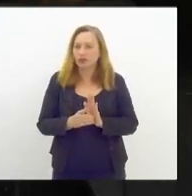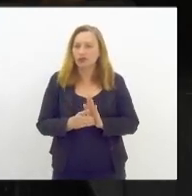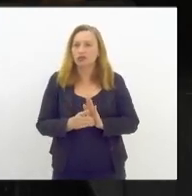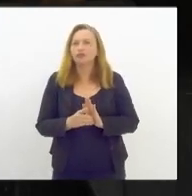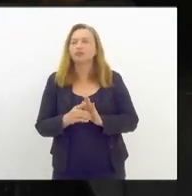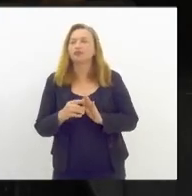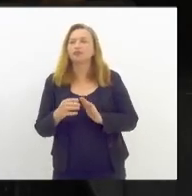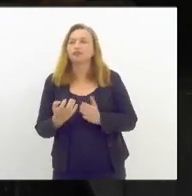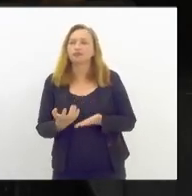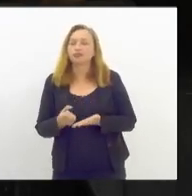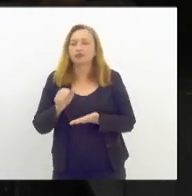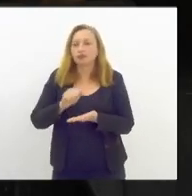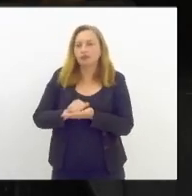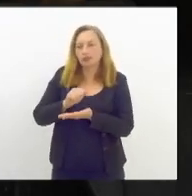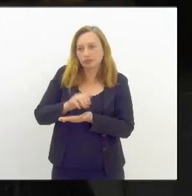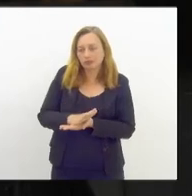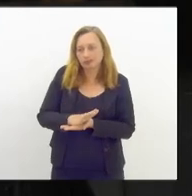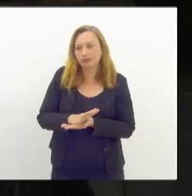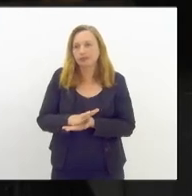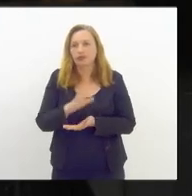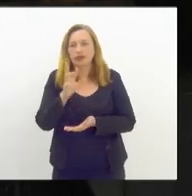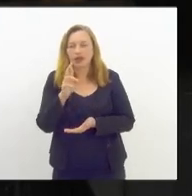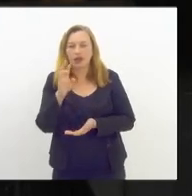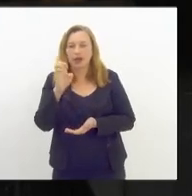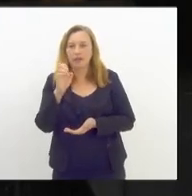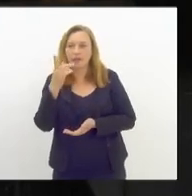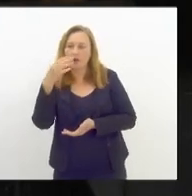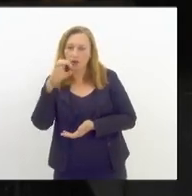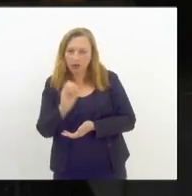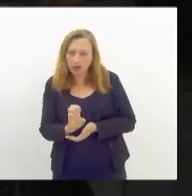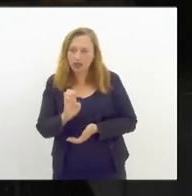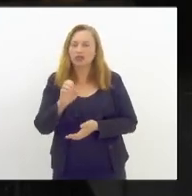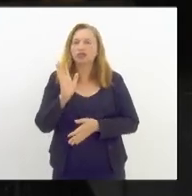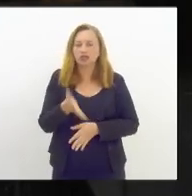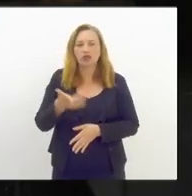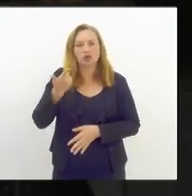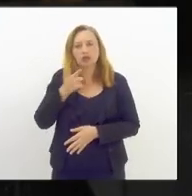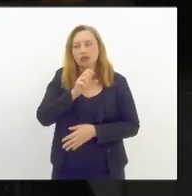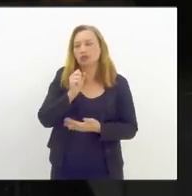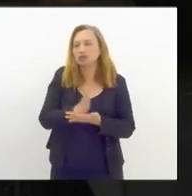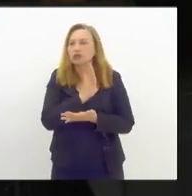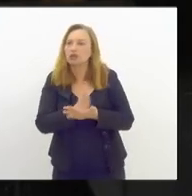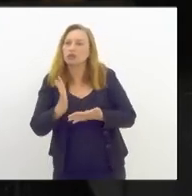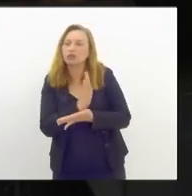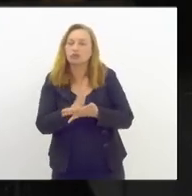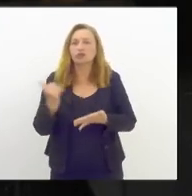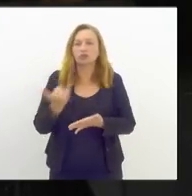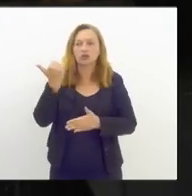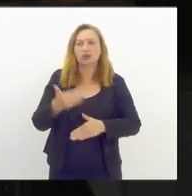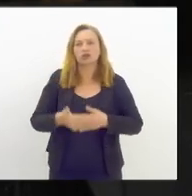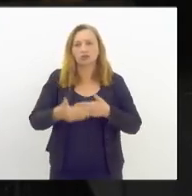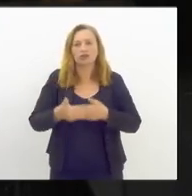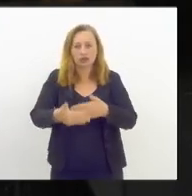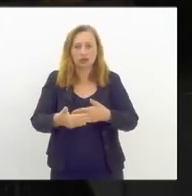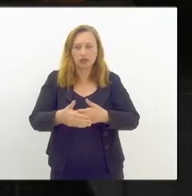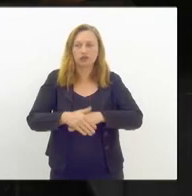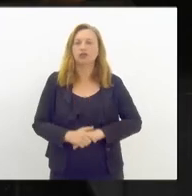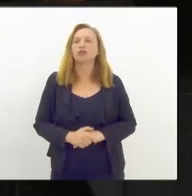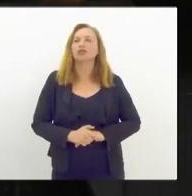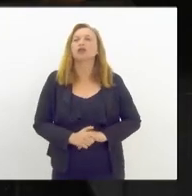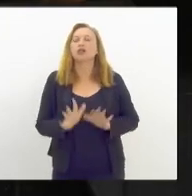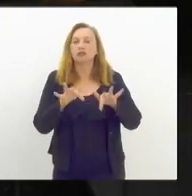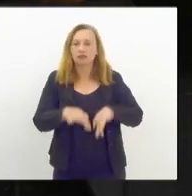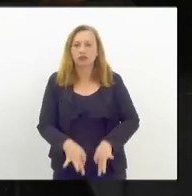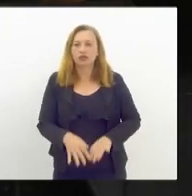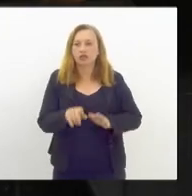indústrias das multas a máfia dos reboques sendo que já conseguimos alguns importantes avanços como o fim